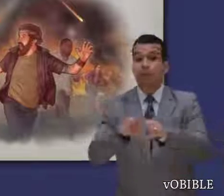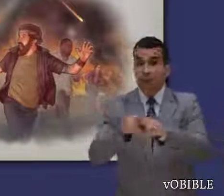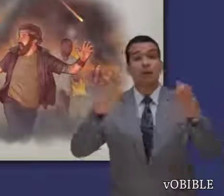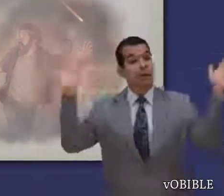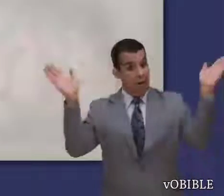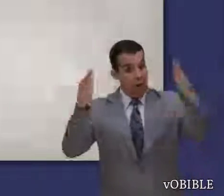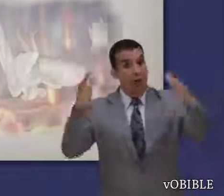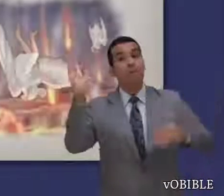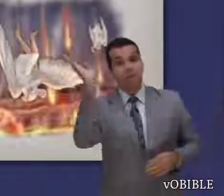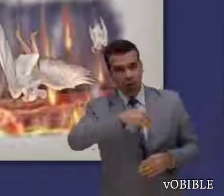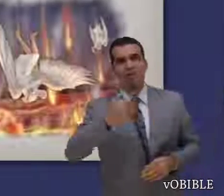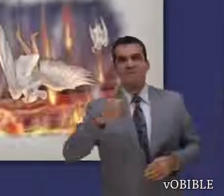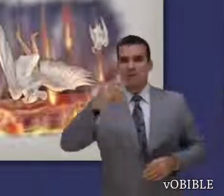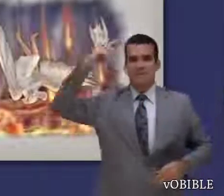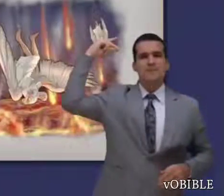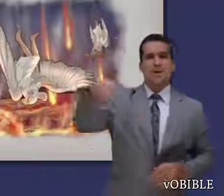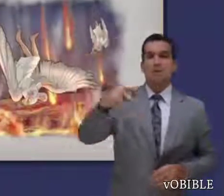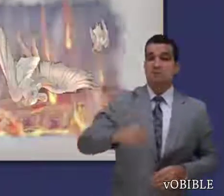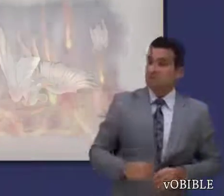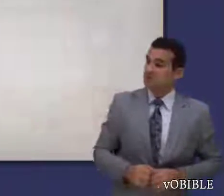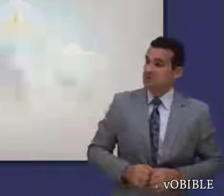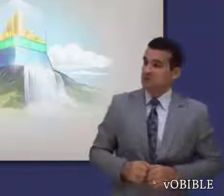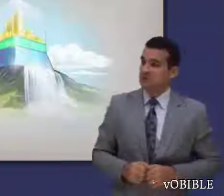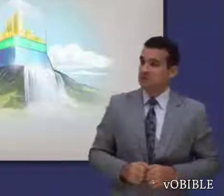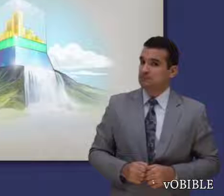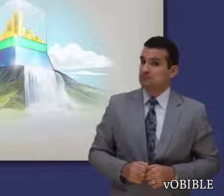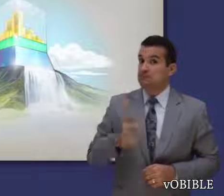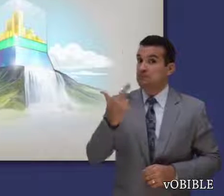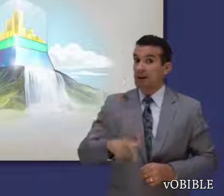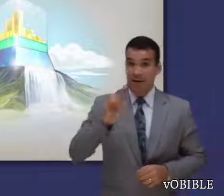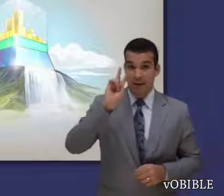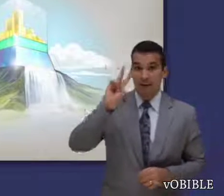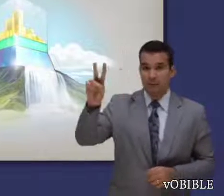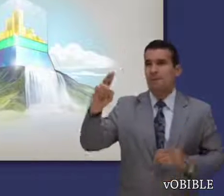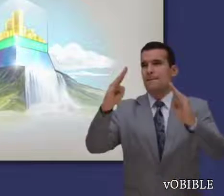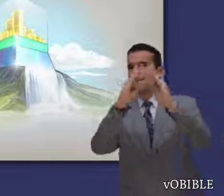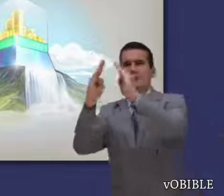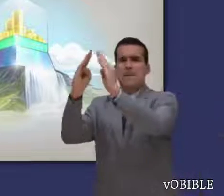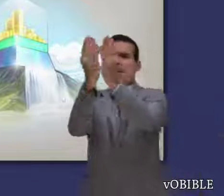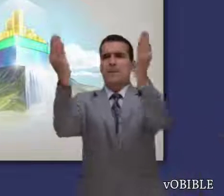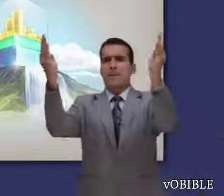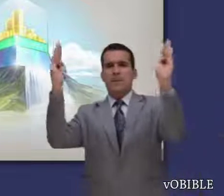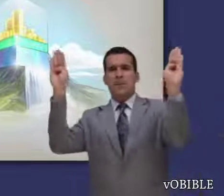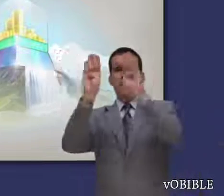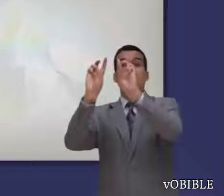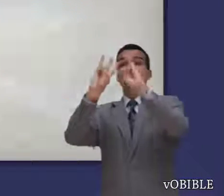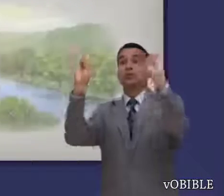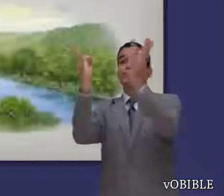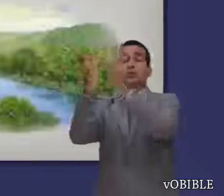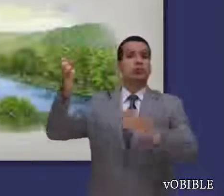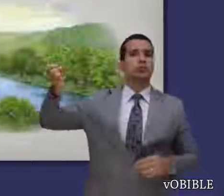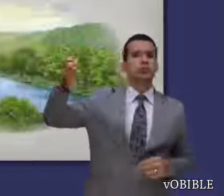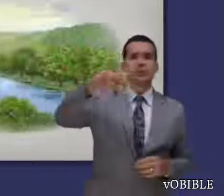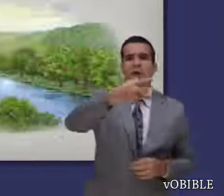humanos rebeldes e anjos maus. João também vê a gloriosa Nova Jerusalém